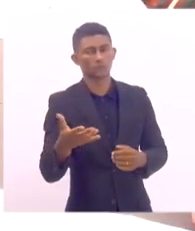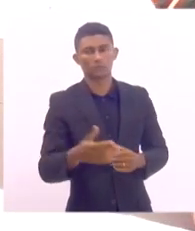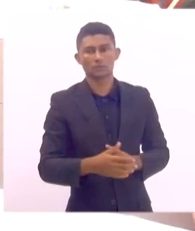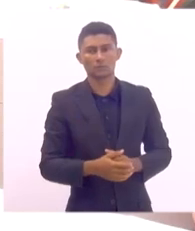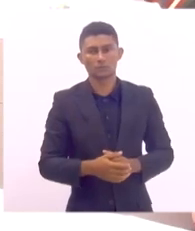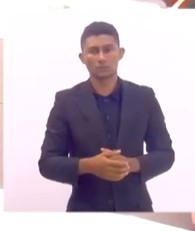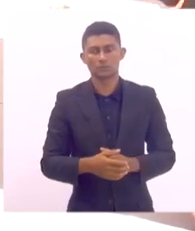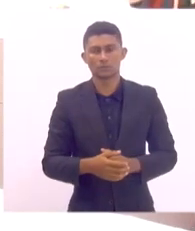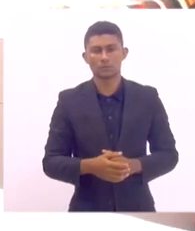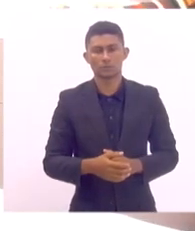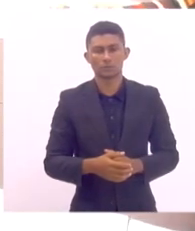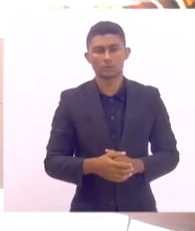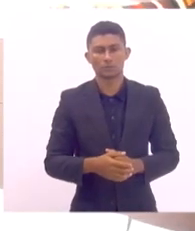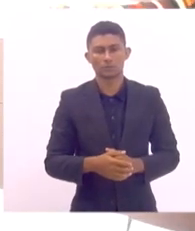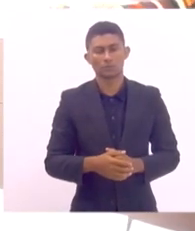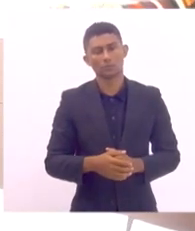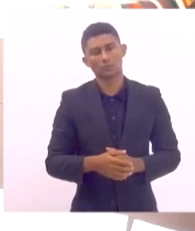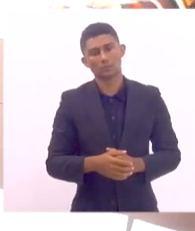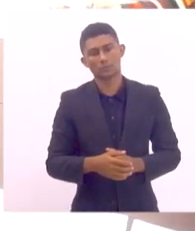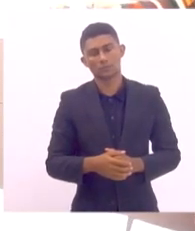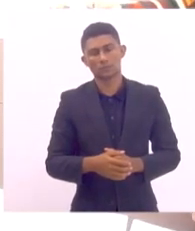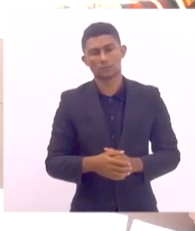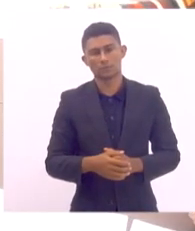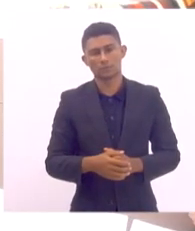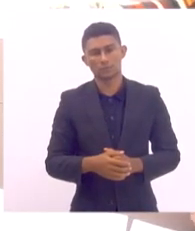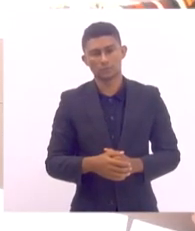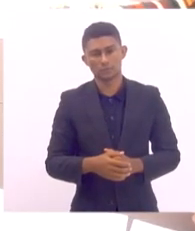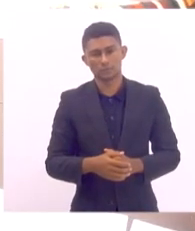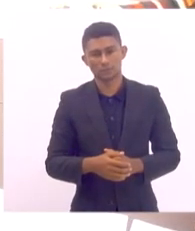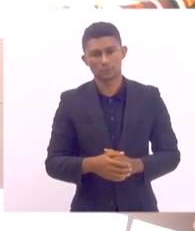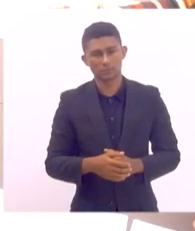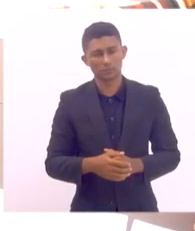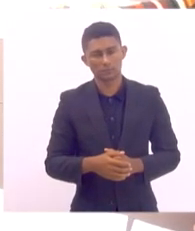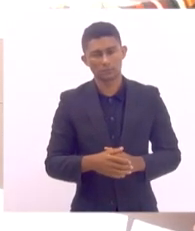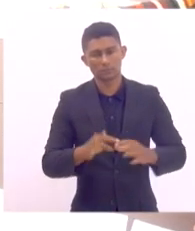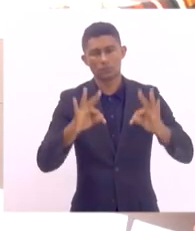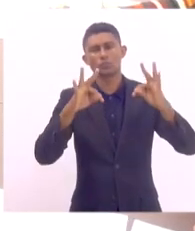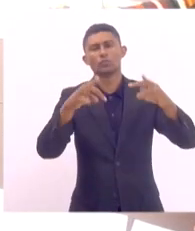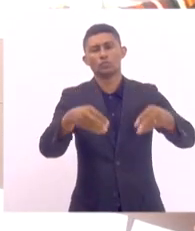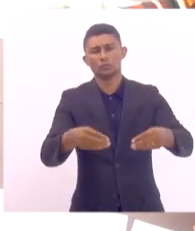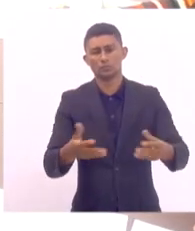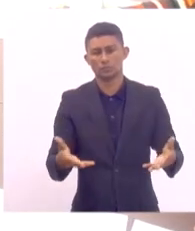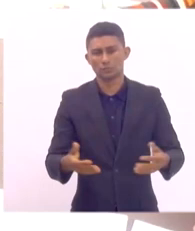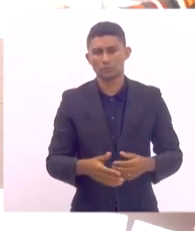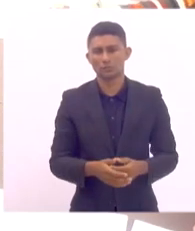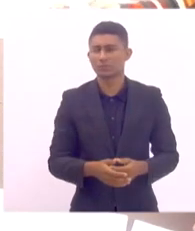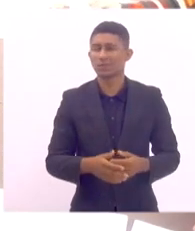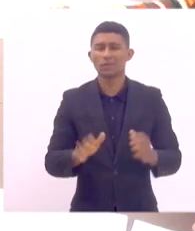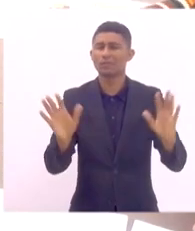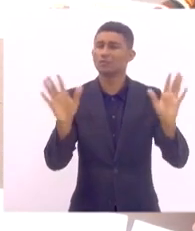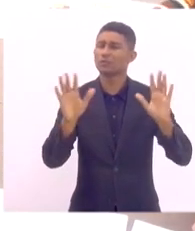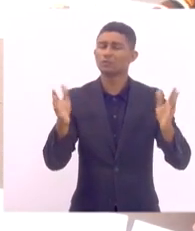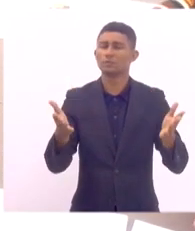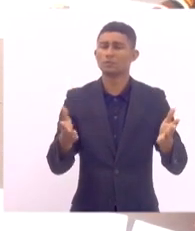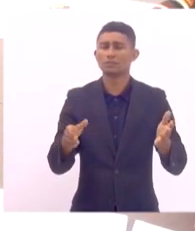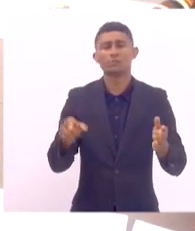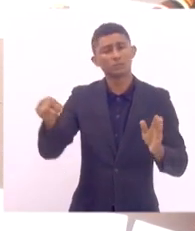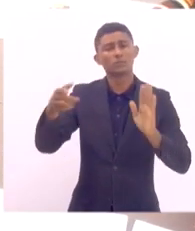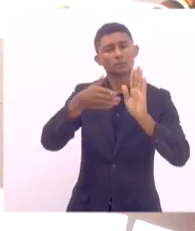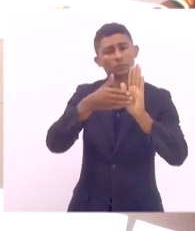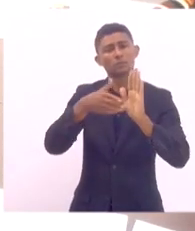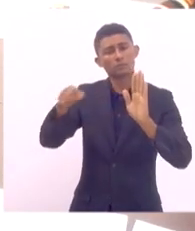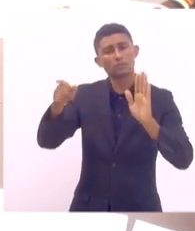total. Não, é total. Tem que ser. Faz em cima. Não tem nada demais, já está. Já tem um benefício.